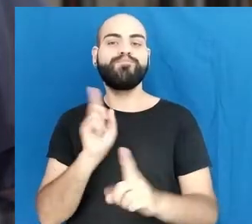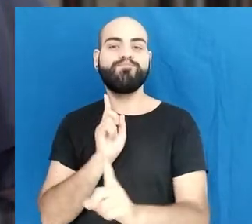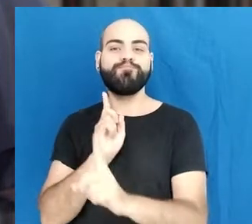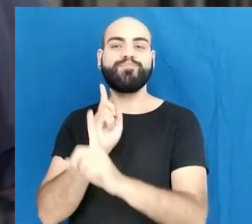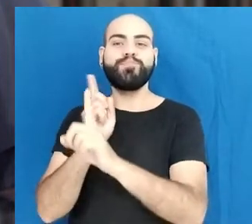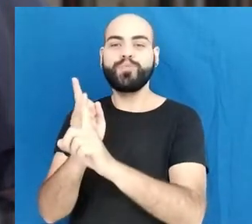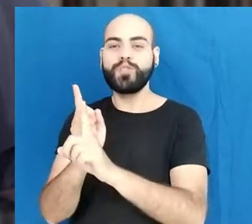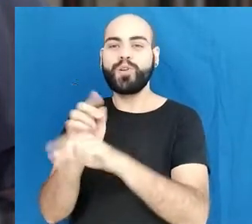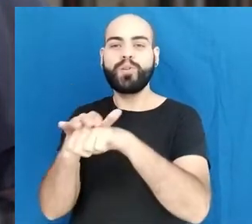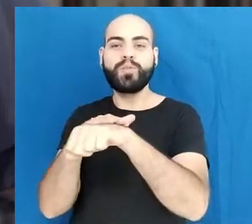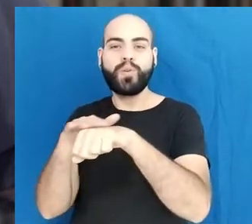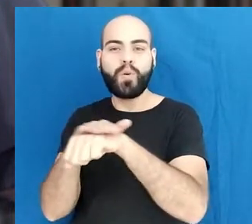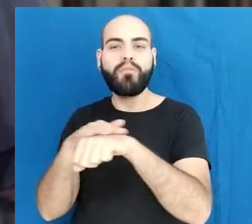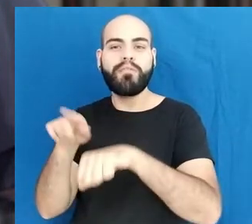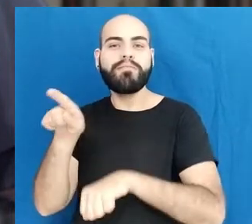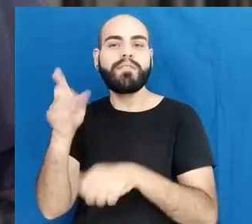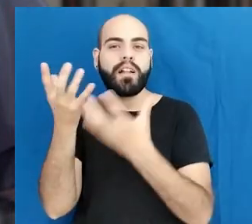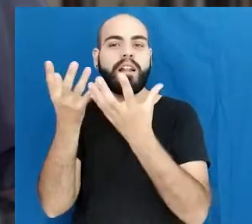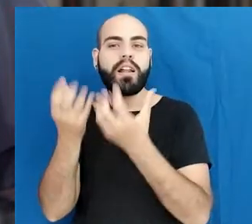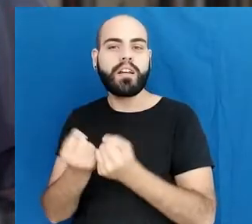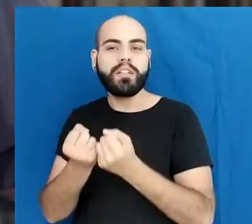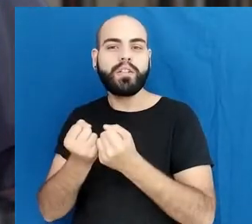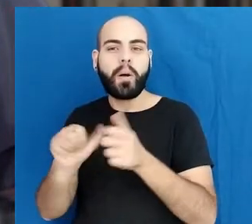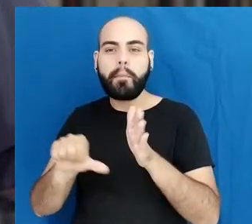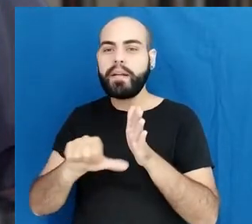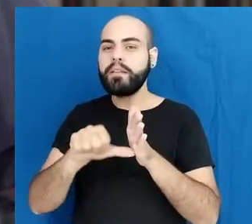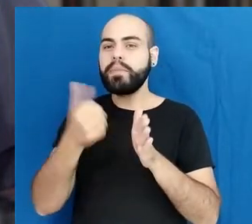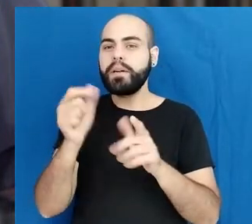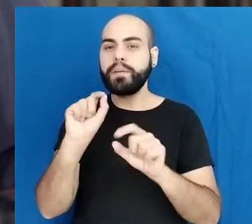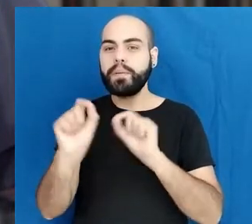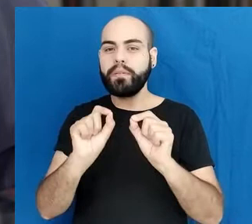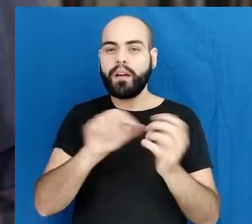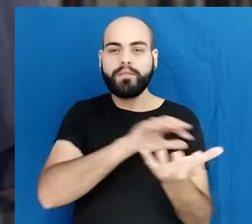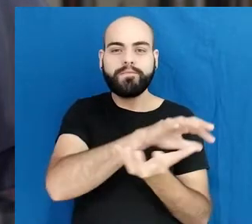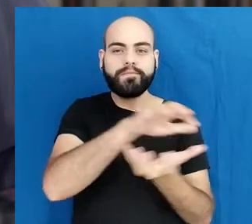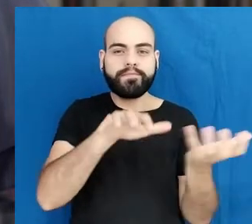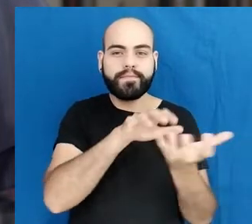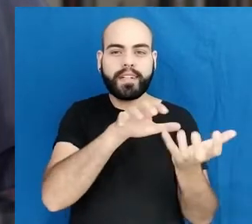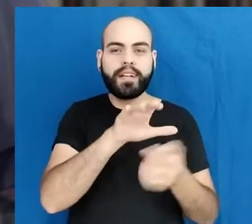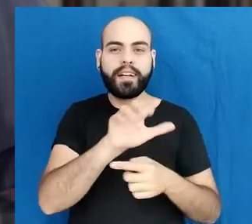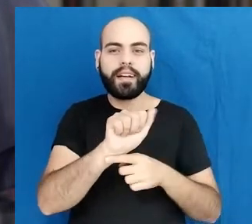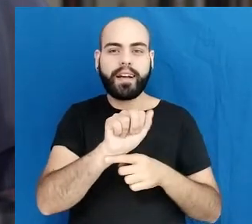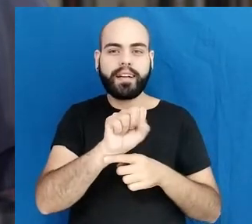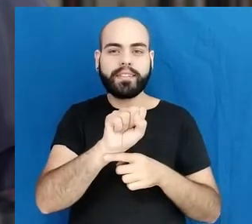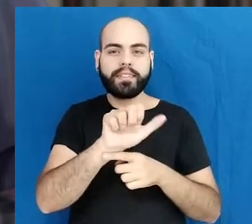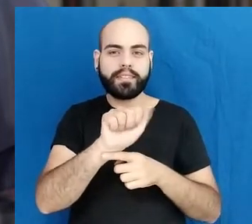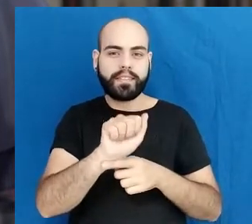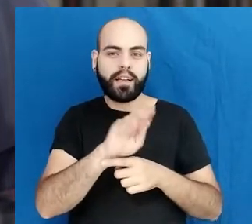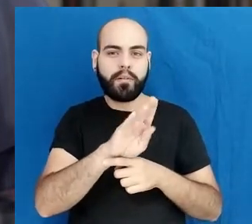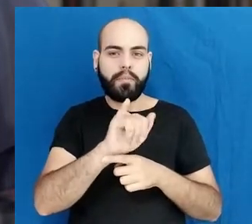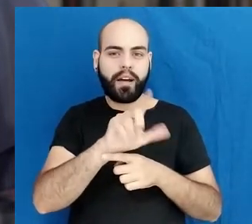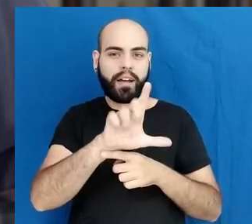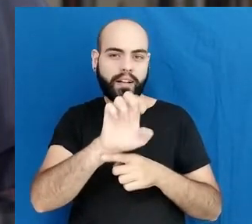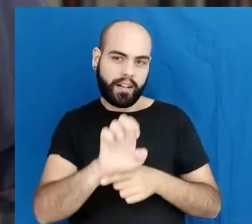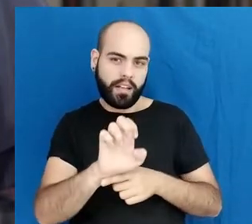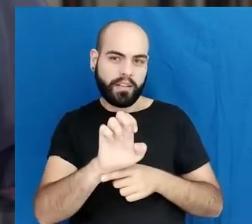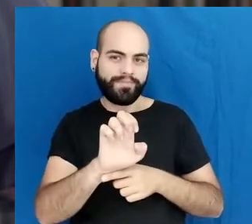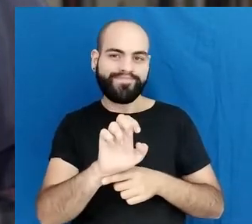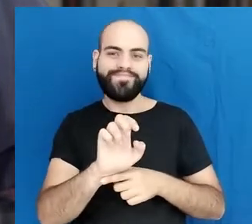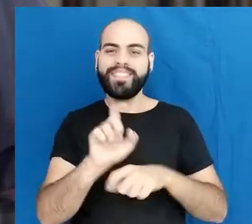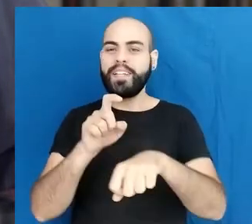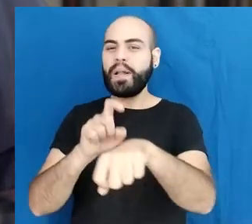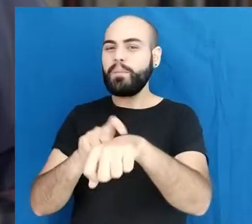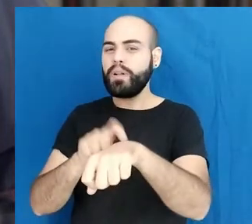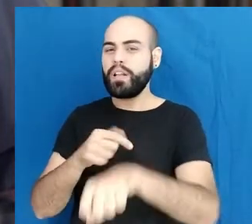eu já estava em contato com o Niemeyer e ele topou fazer. A primeira coisa era atacar a Casa do Baile.